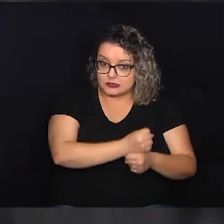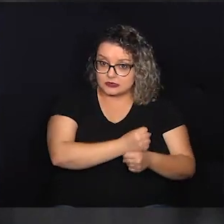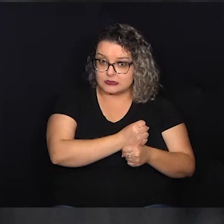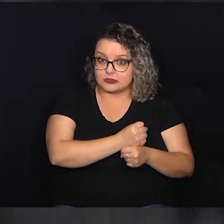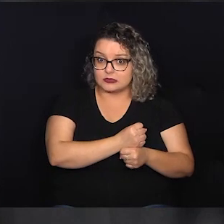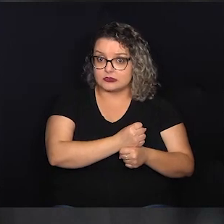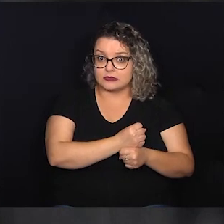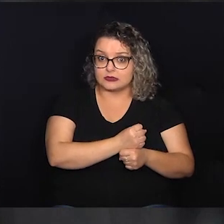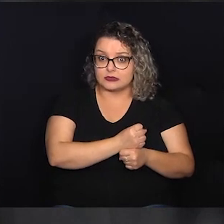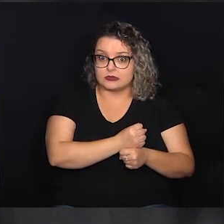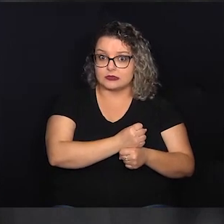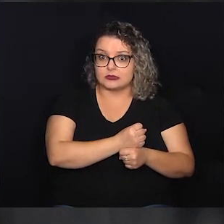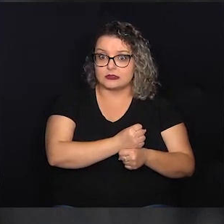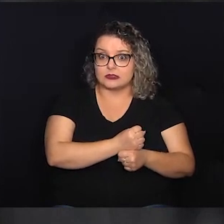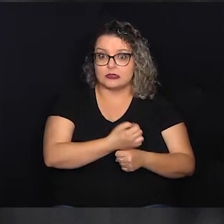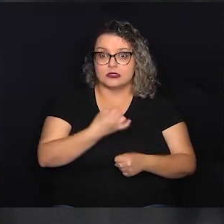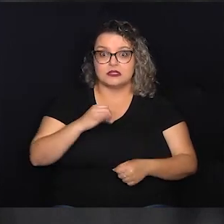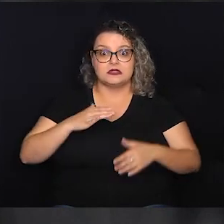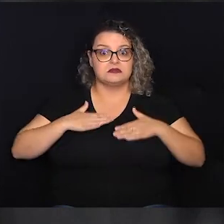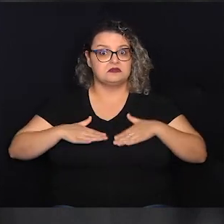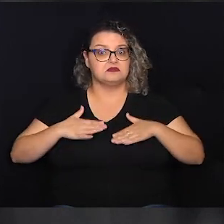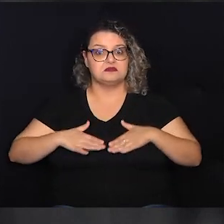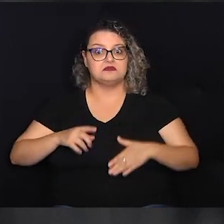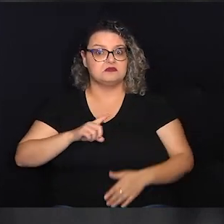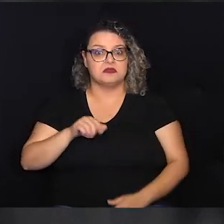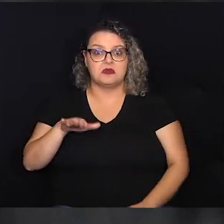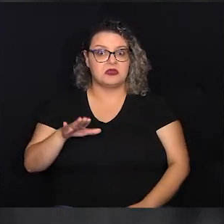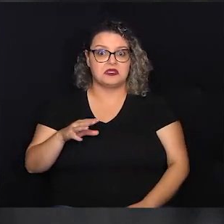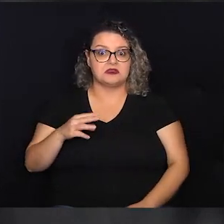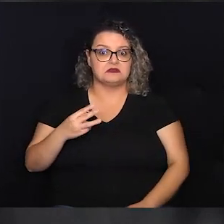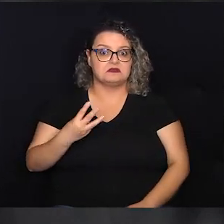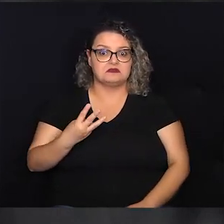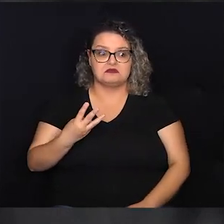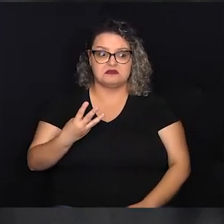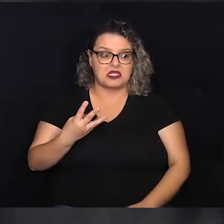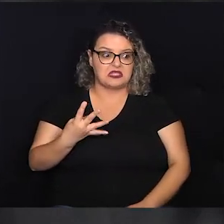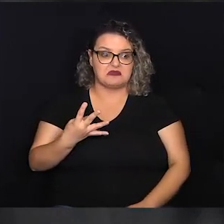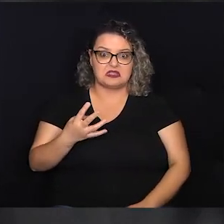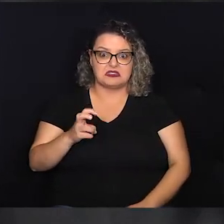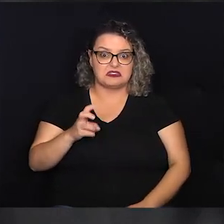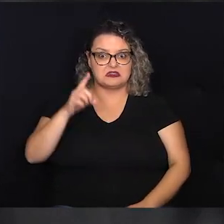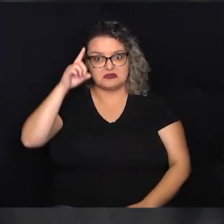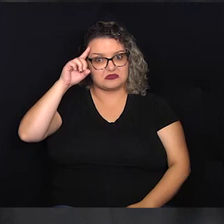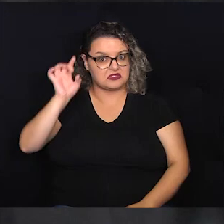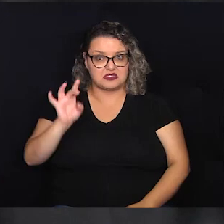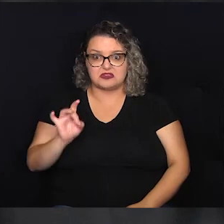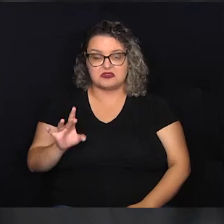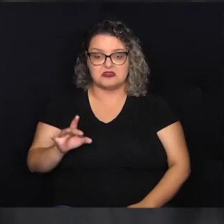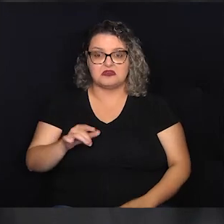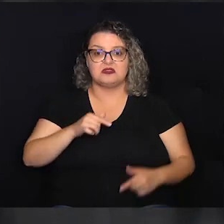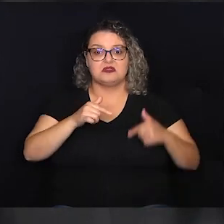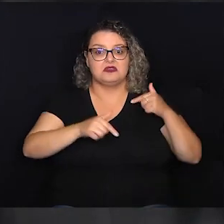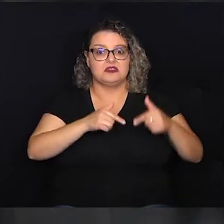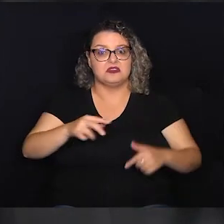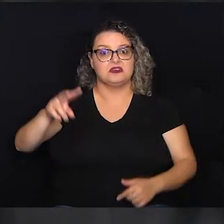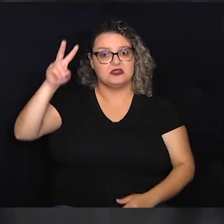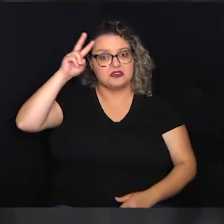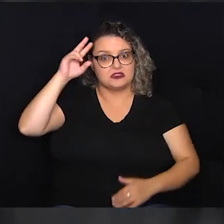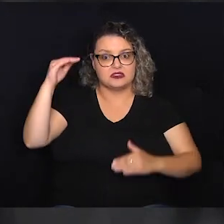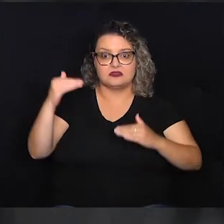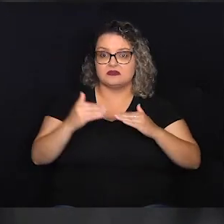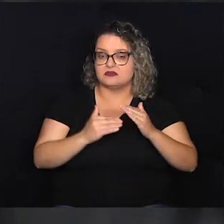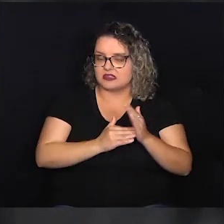se ela descansou, não foi mais do que 3, 4 ou 5 dias. Nossa. Ela trabalha de segunda a